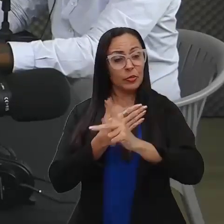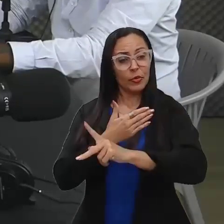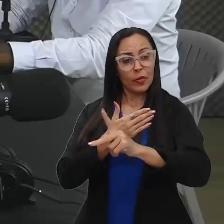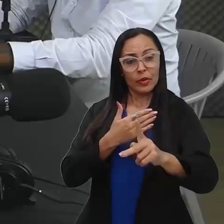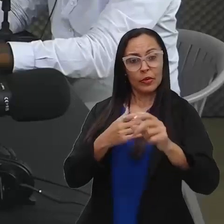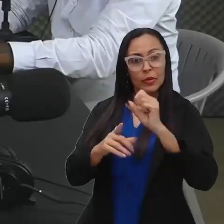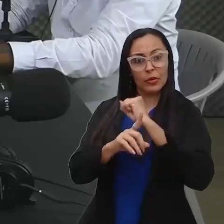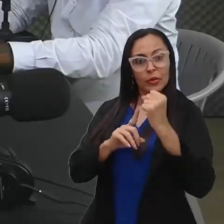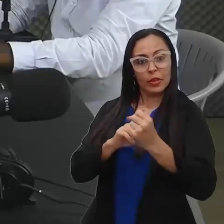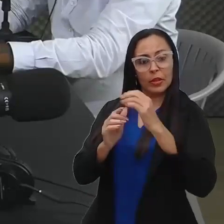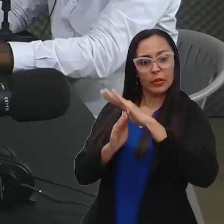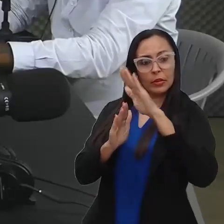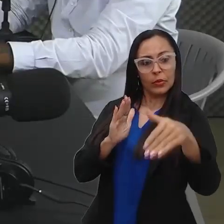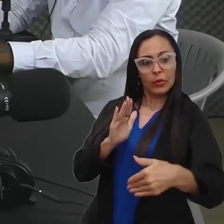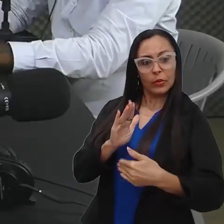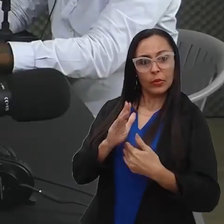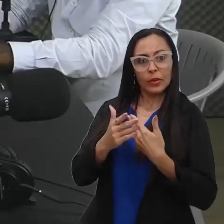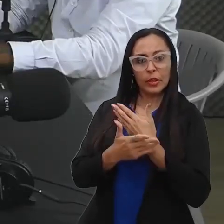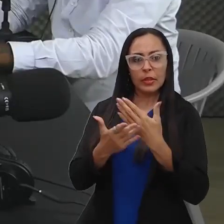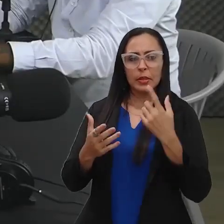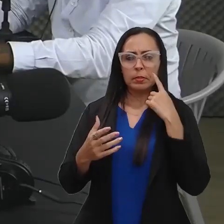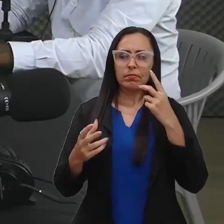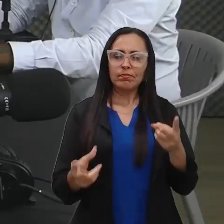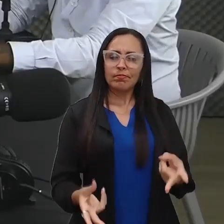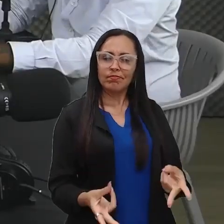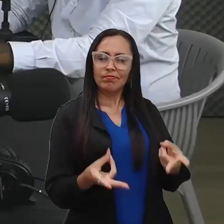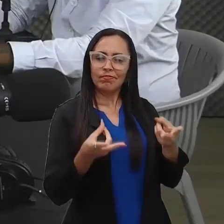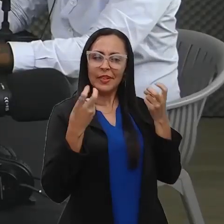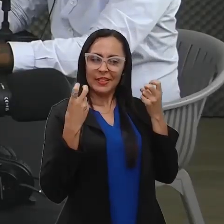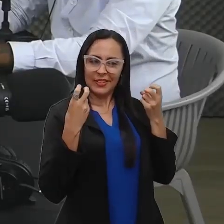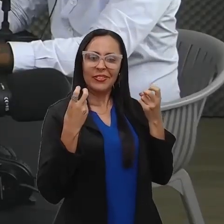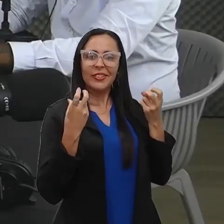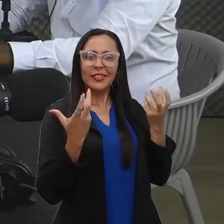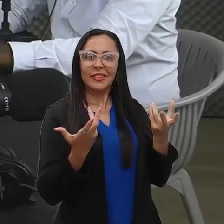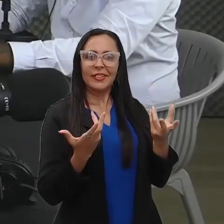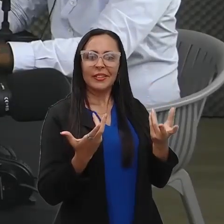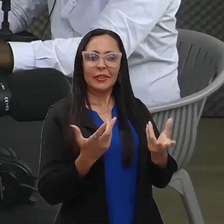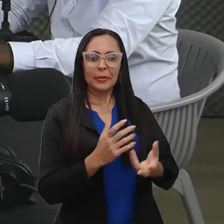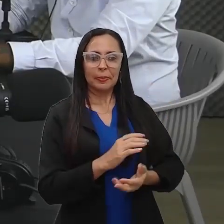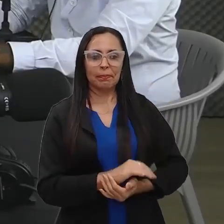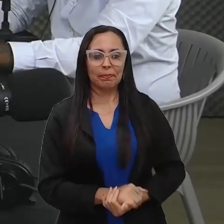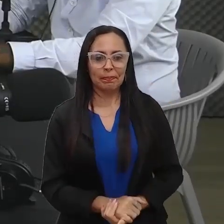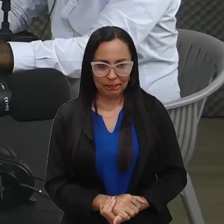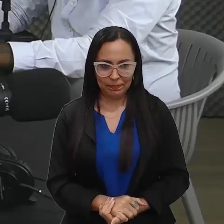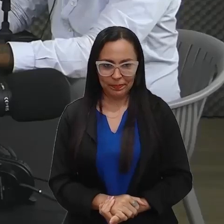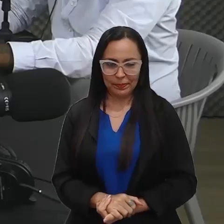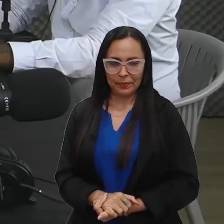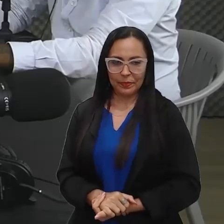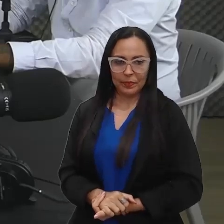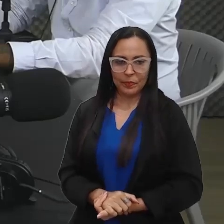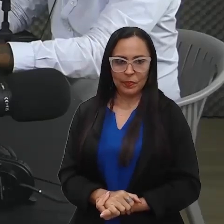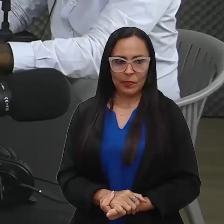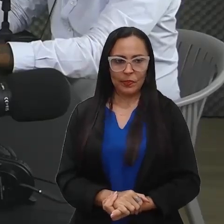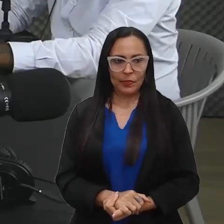sociedade como um todo se identifiquem como integrante dessa rede. Eu acho que esse é o principal papel.